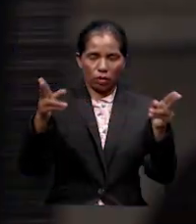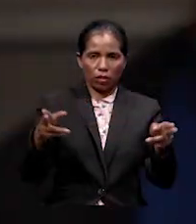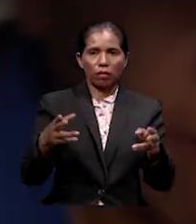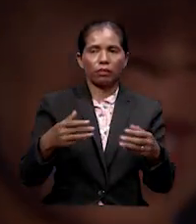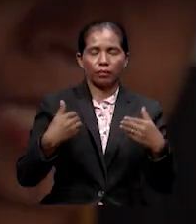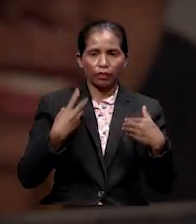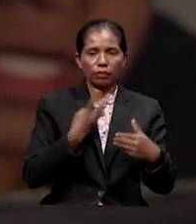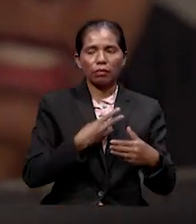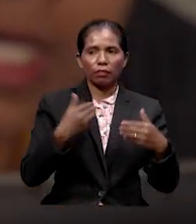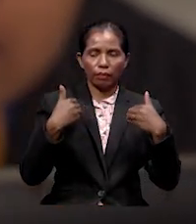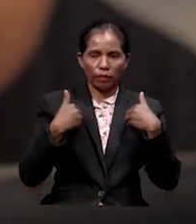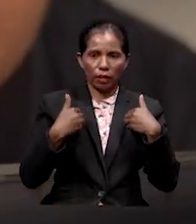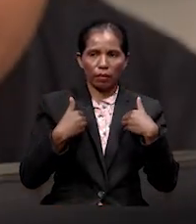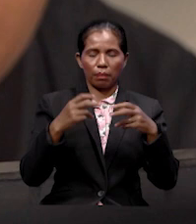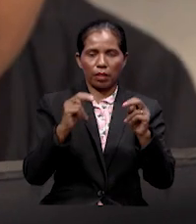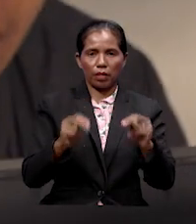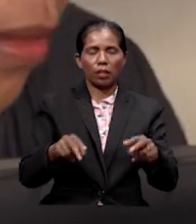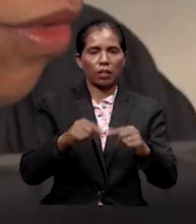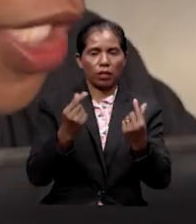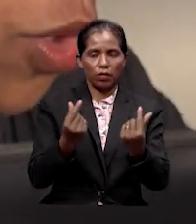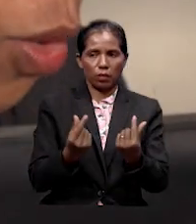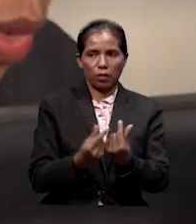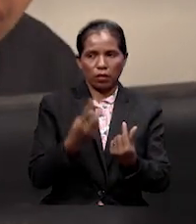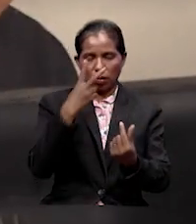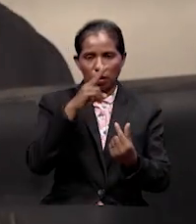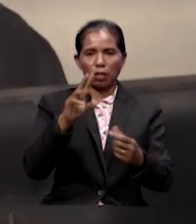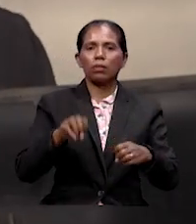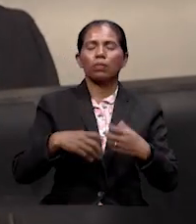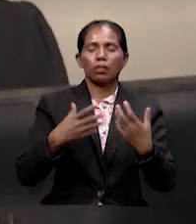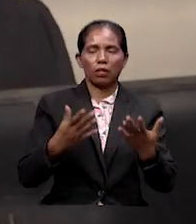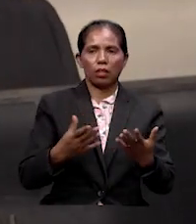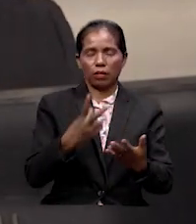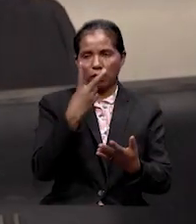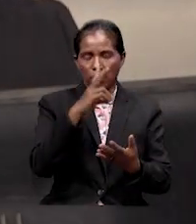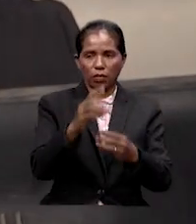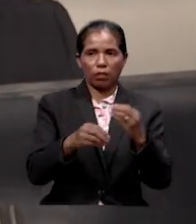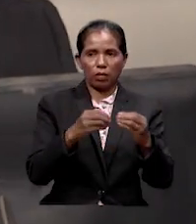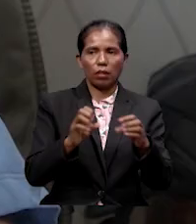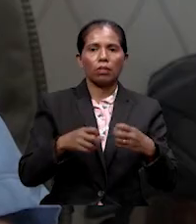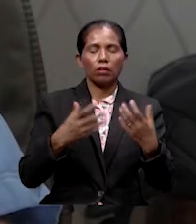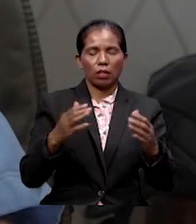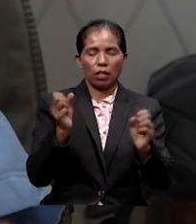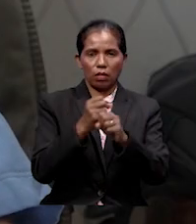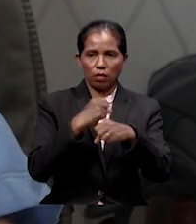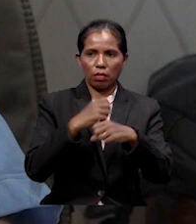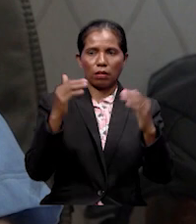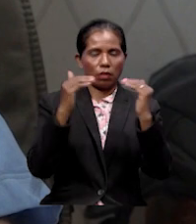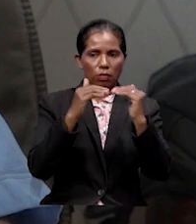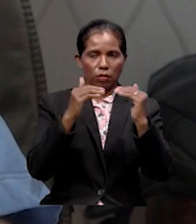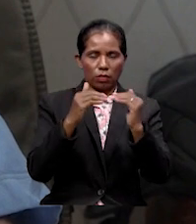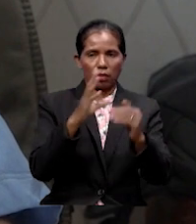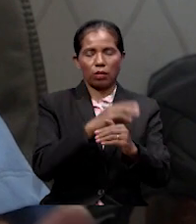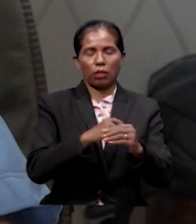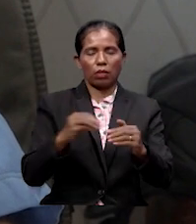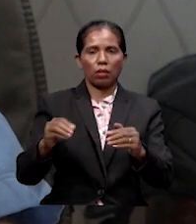be ekipa konjunta ne para tuba hare unsa antisipa ne unsa halo encontro hobe sektor